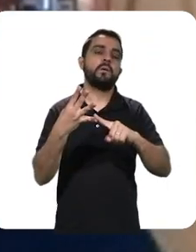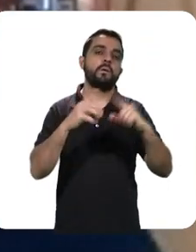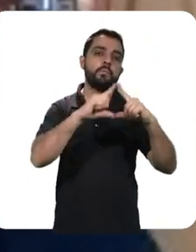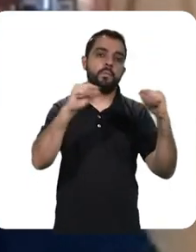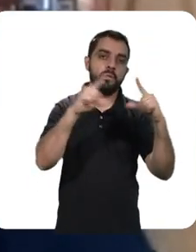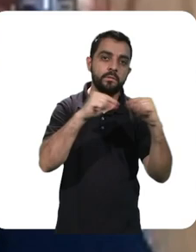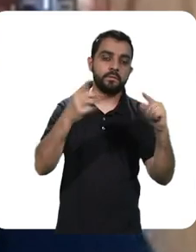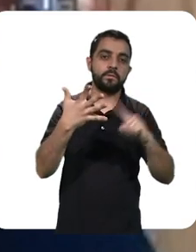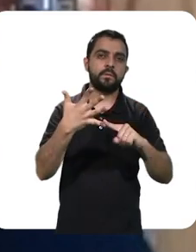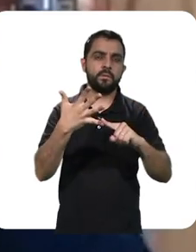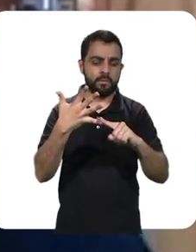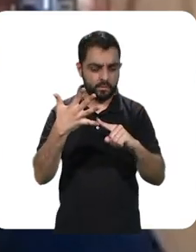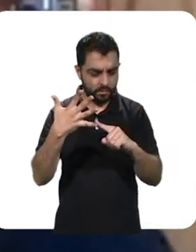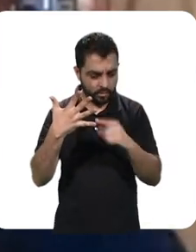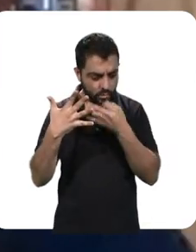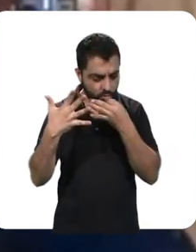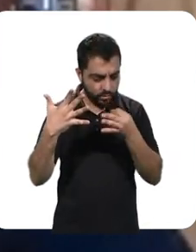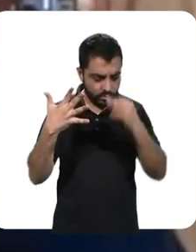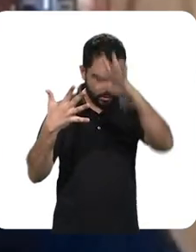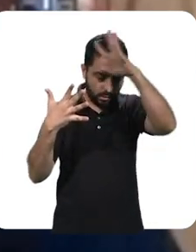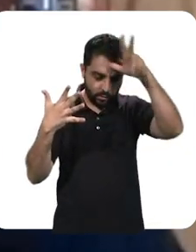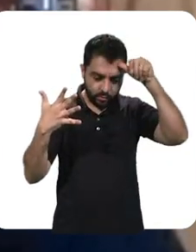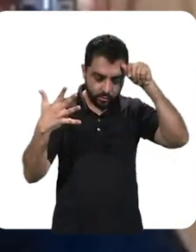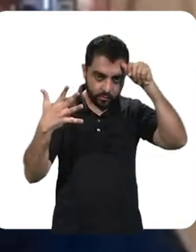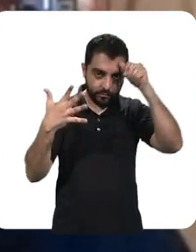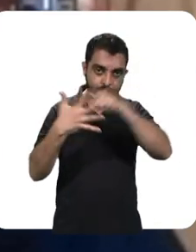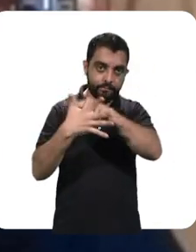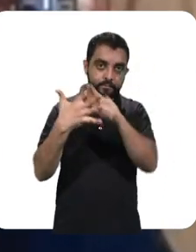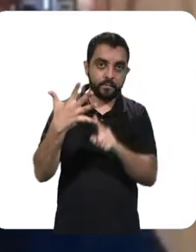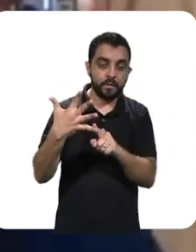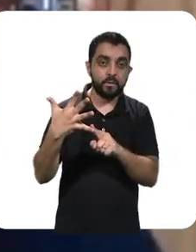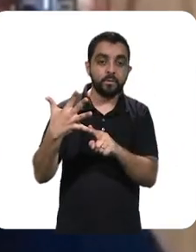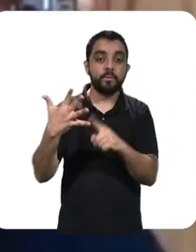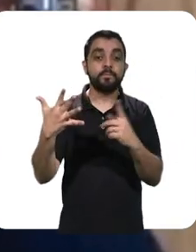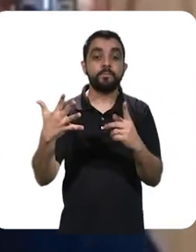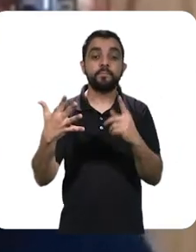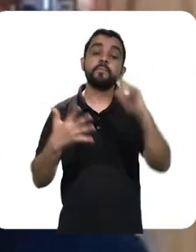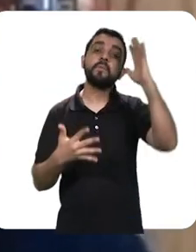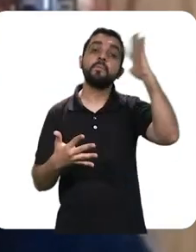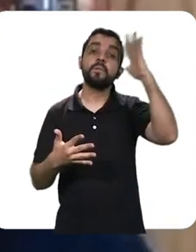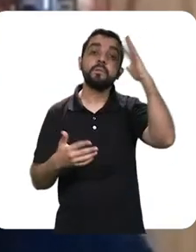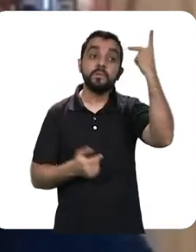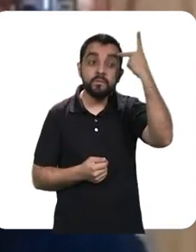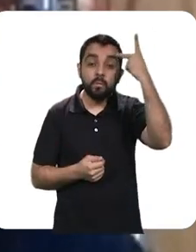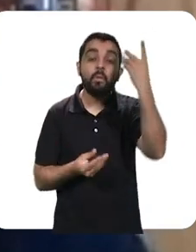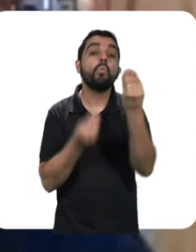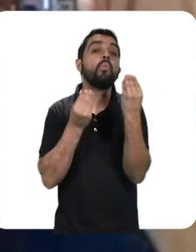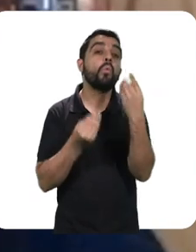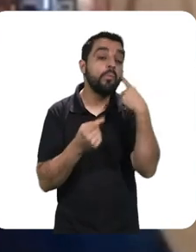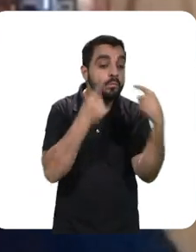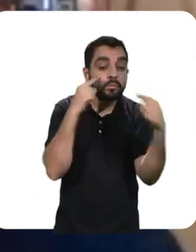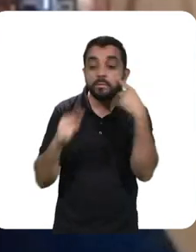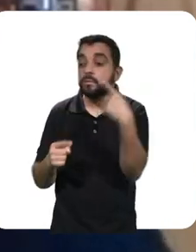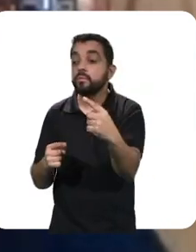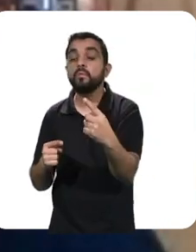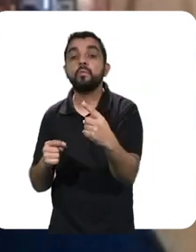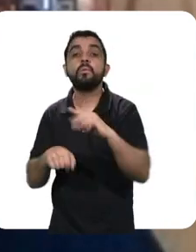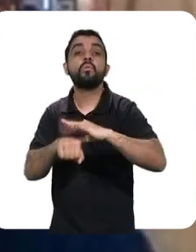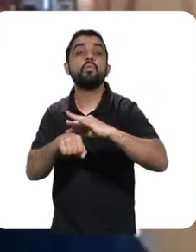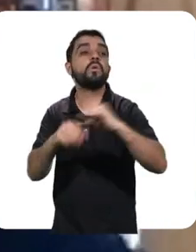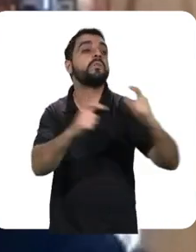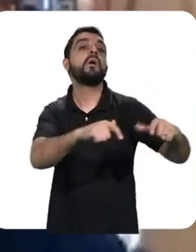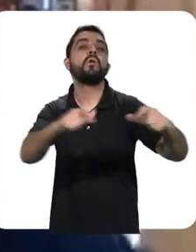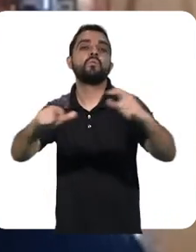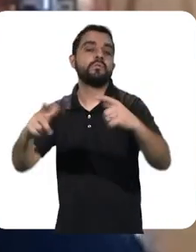Federal e Amazonas, se não me engano, né? Então, eu imagino a dificuldade numa cidade como São Paulo fazer um rastreamento